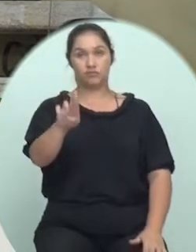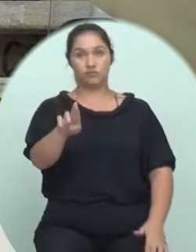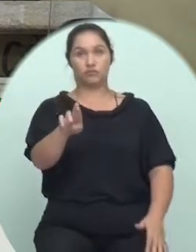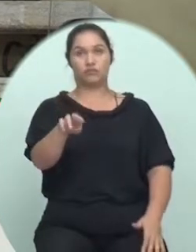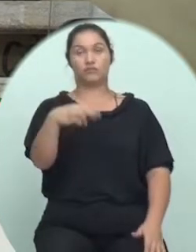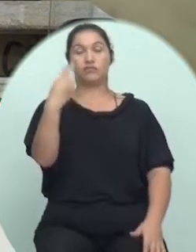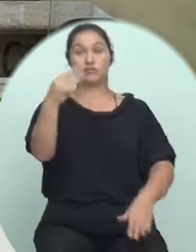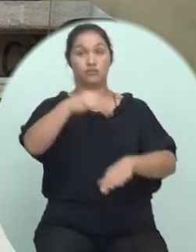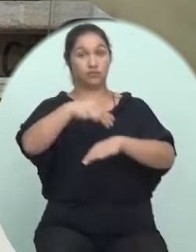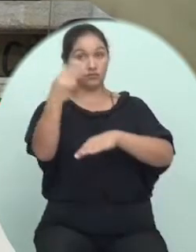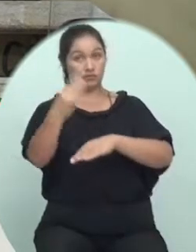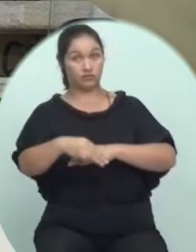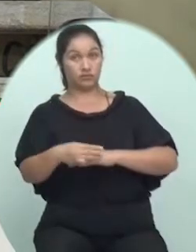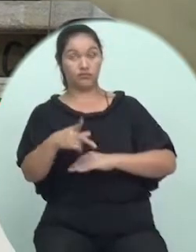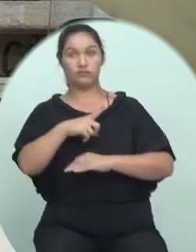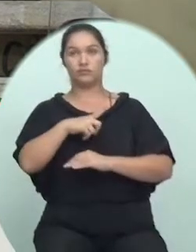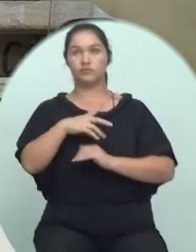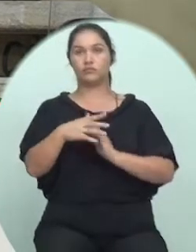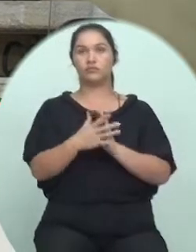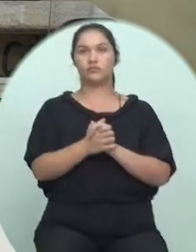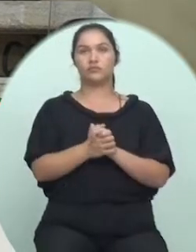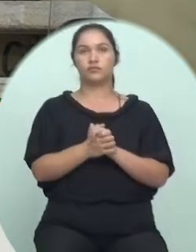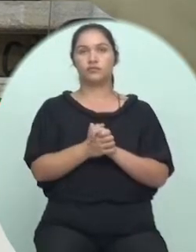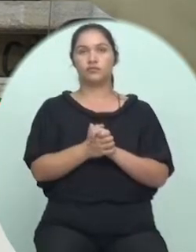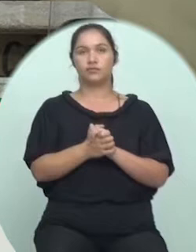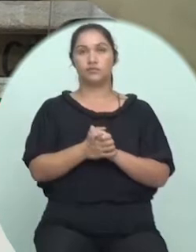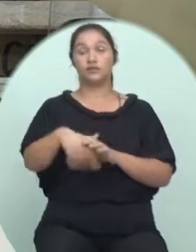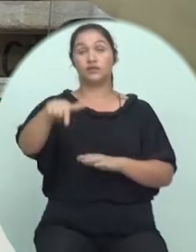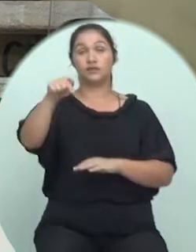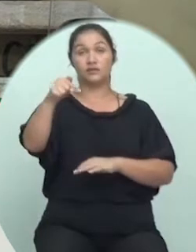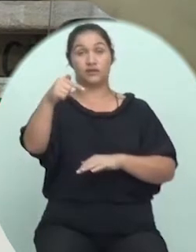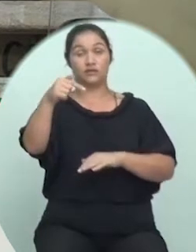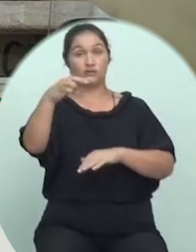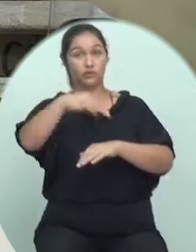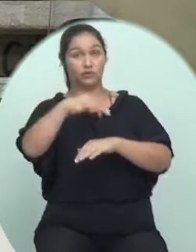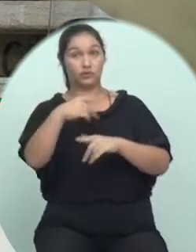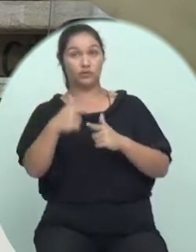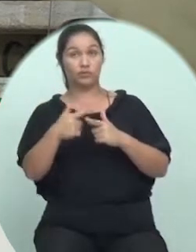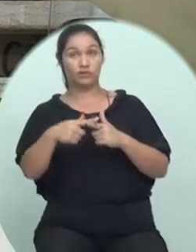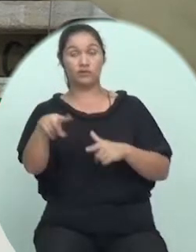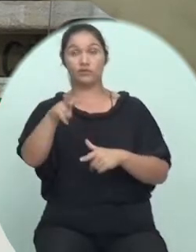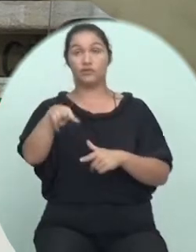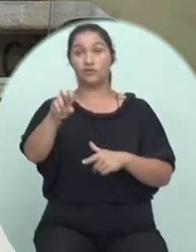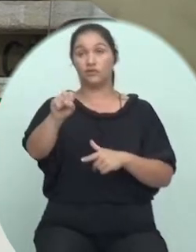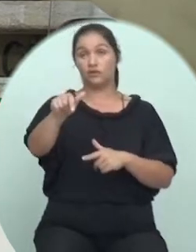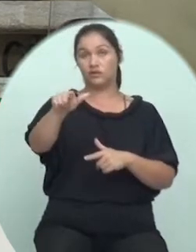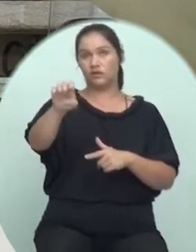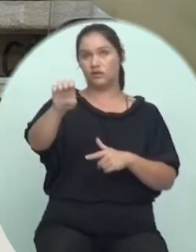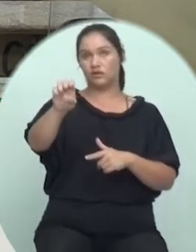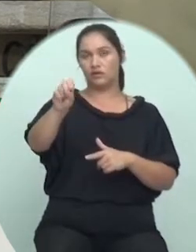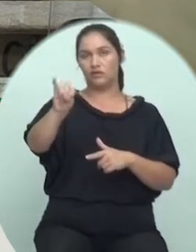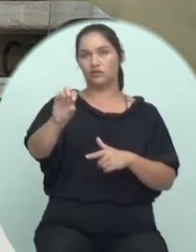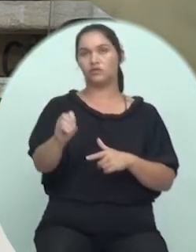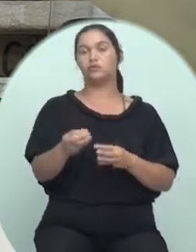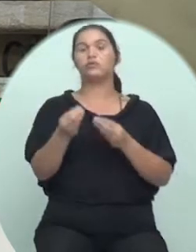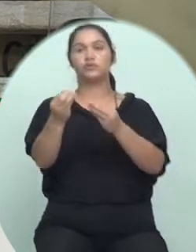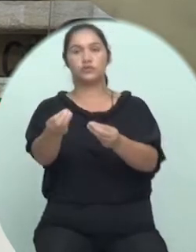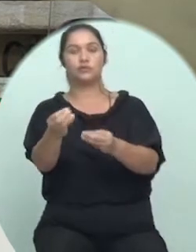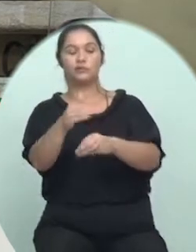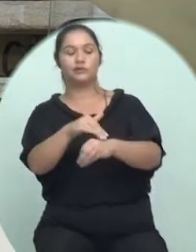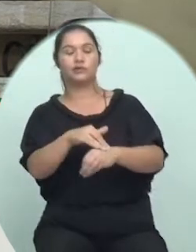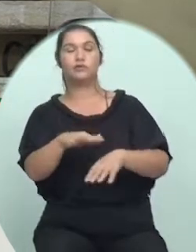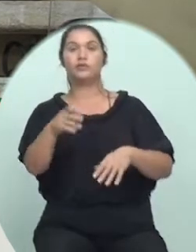30. Vossa Excelência dispõe de 7 minutos. 3 minutos e 30, cedido pelo vereador Salésio Lima. Senhor presidente,